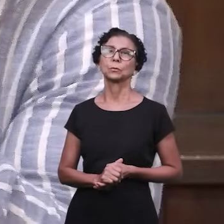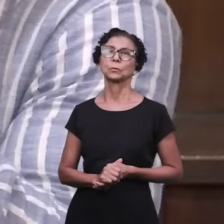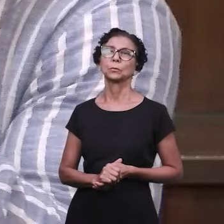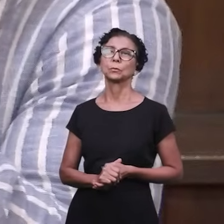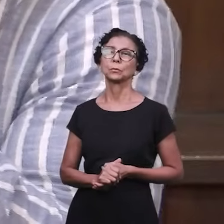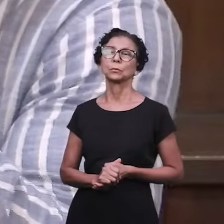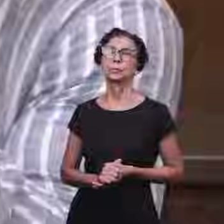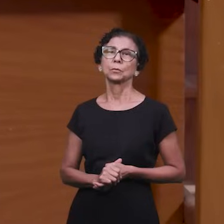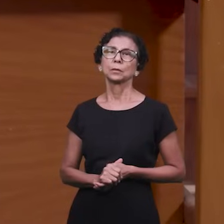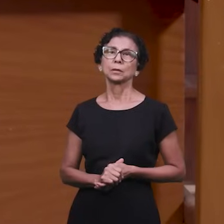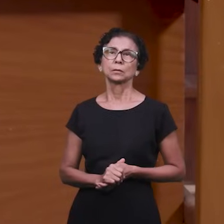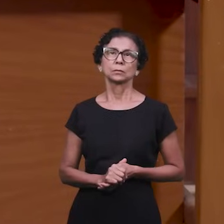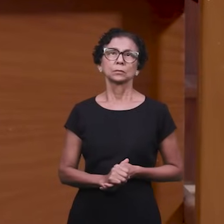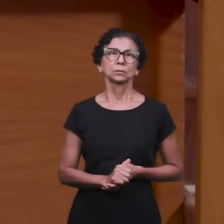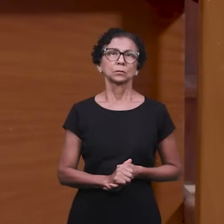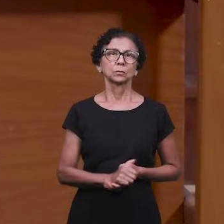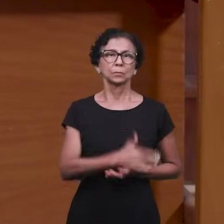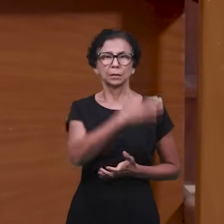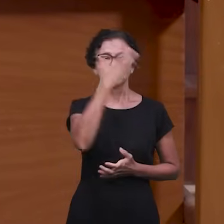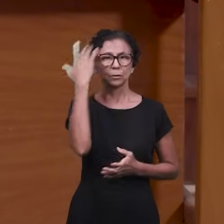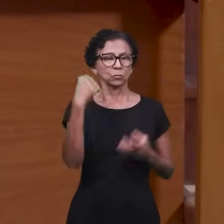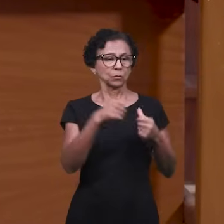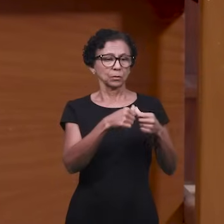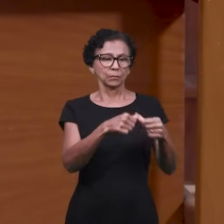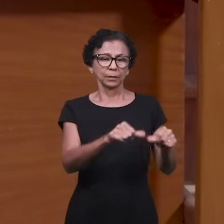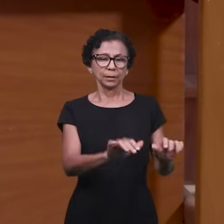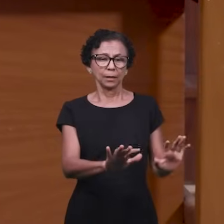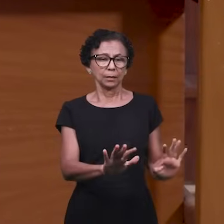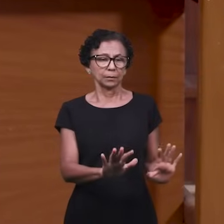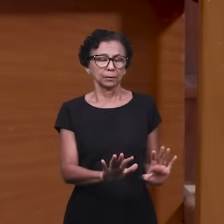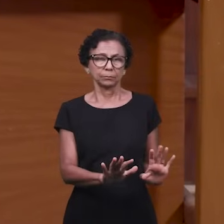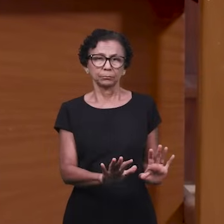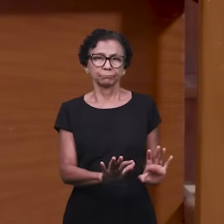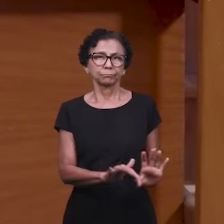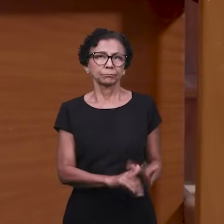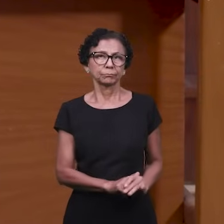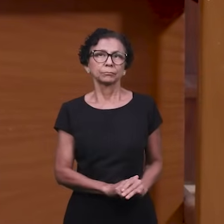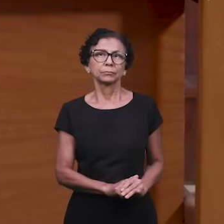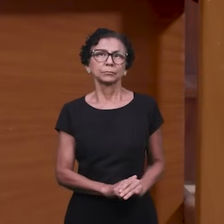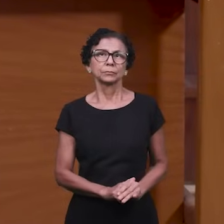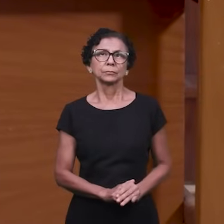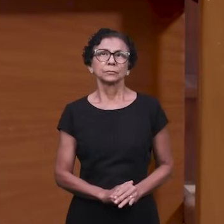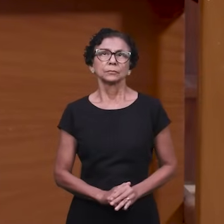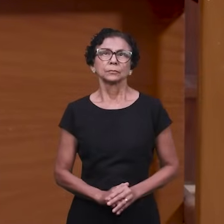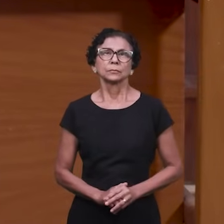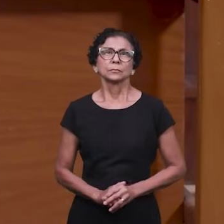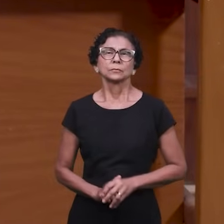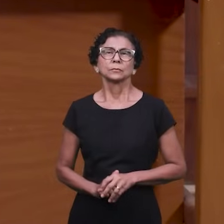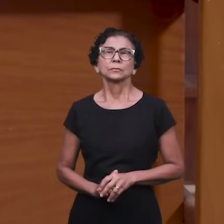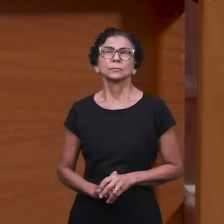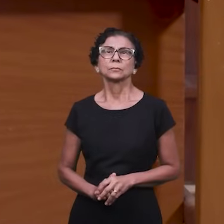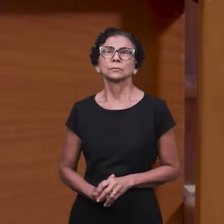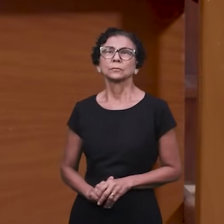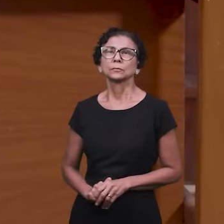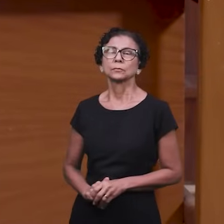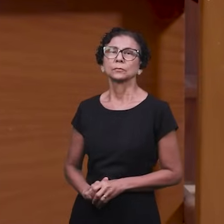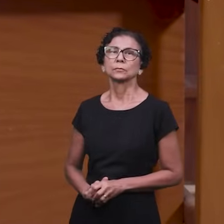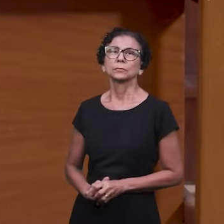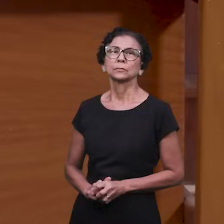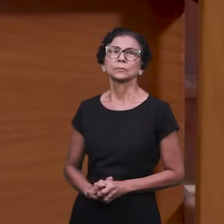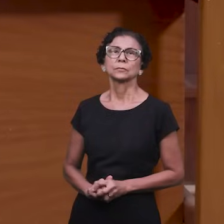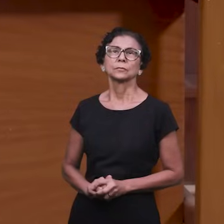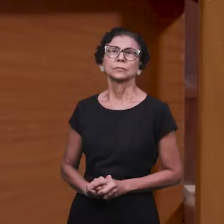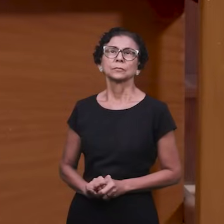quem ficar, sobre o homem, né? Sobre o ser humano. Antônio Carlos, por favor. Falando aqui sobre